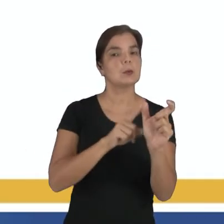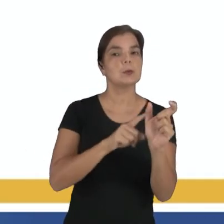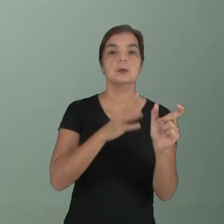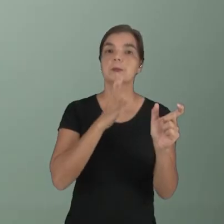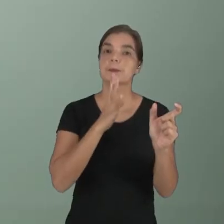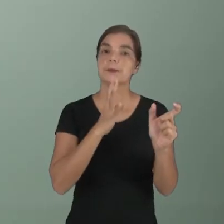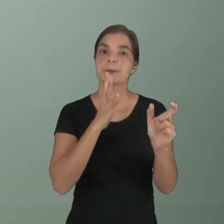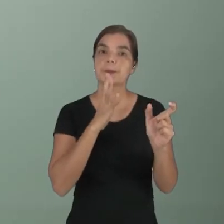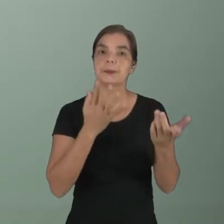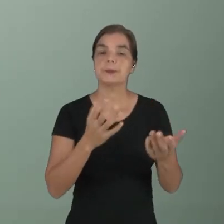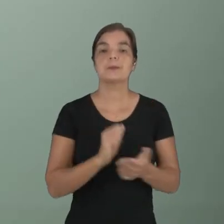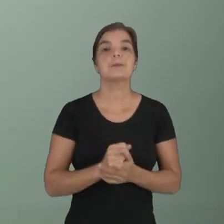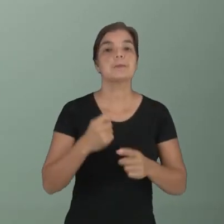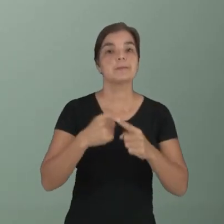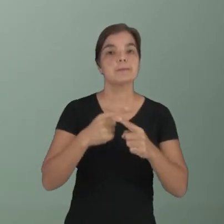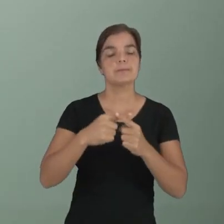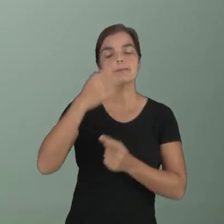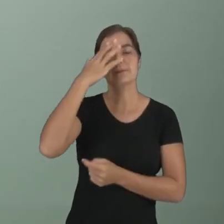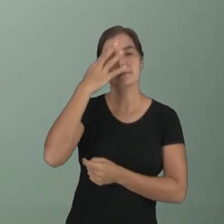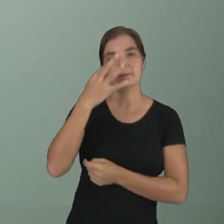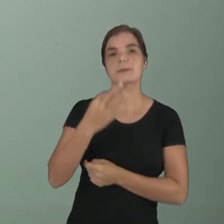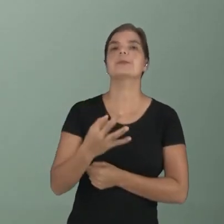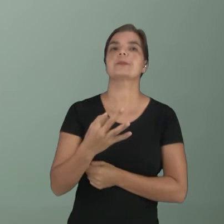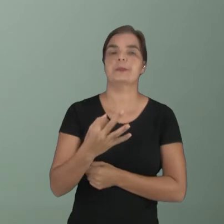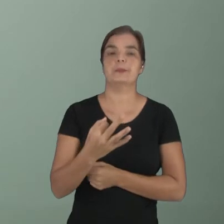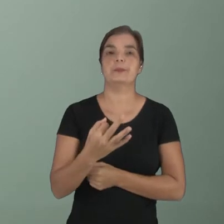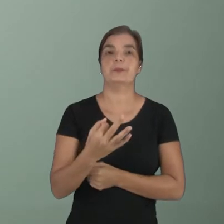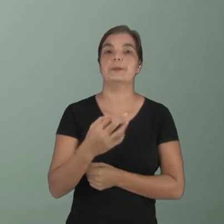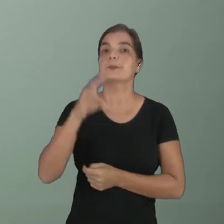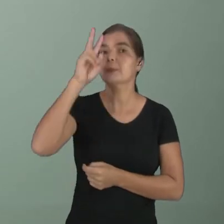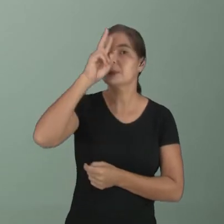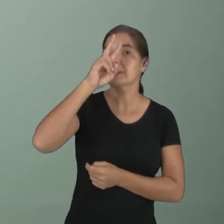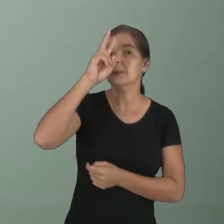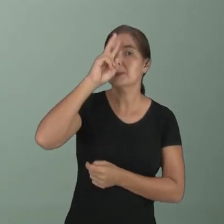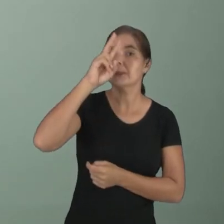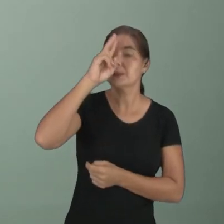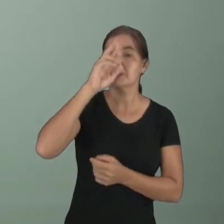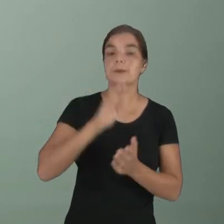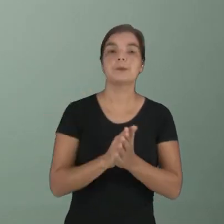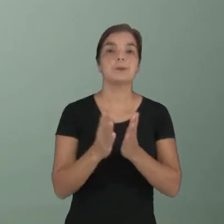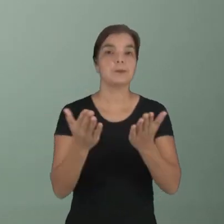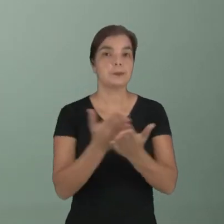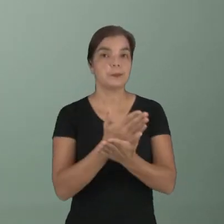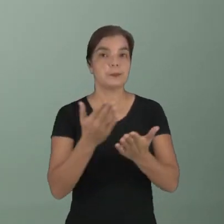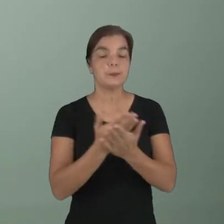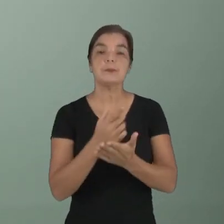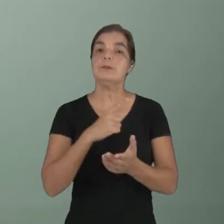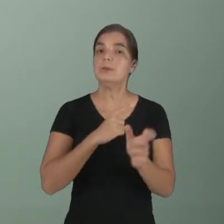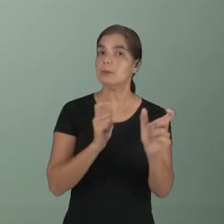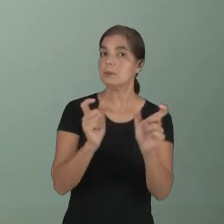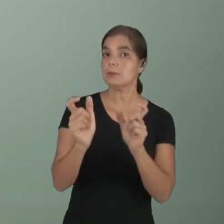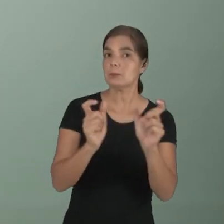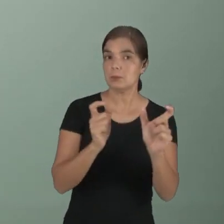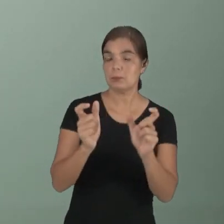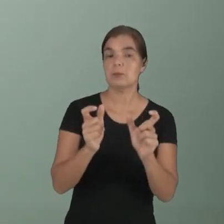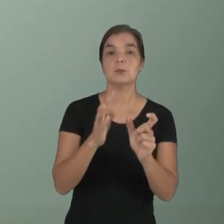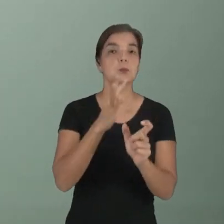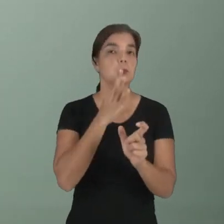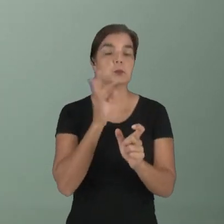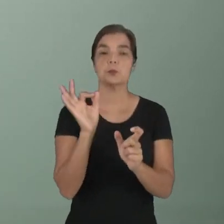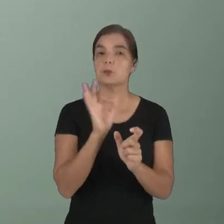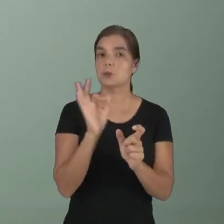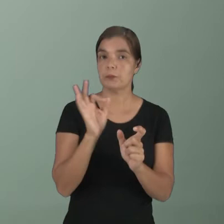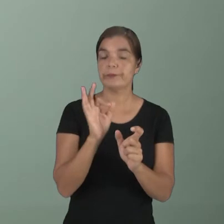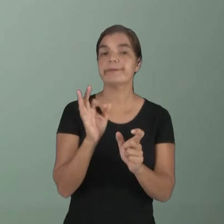você conhece. Porque com certeza, gente, em uma história, em um livro, tem palavras que são